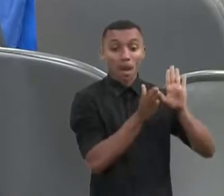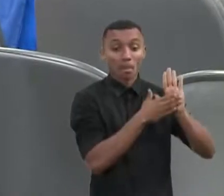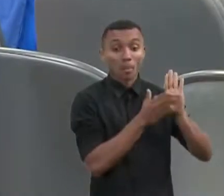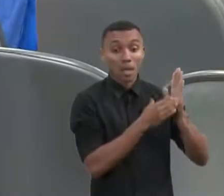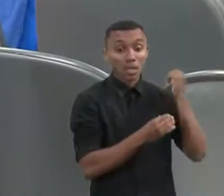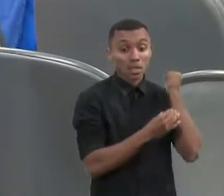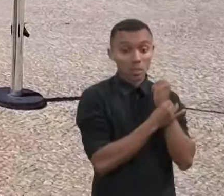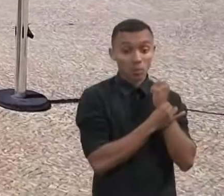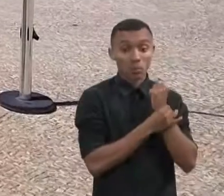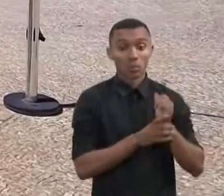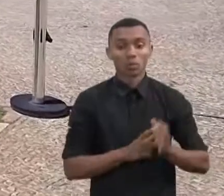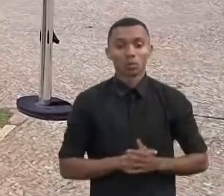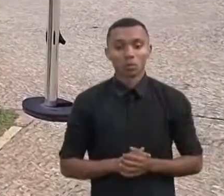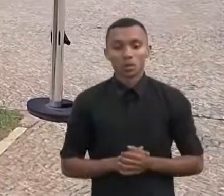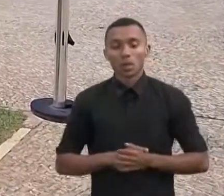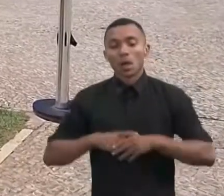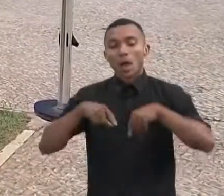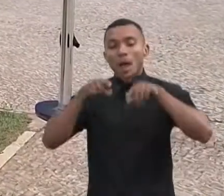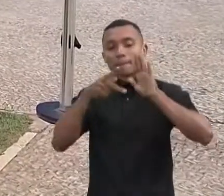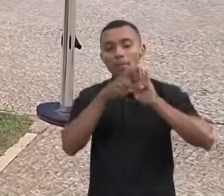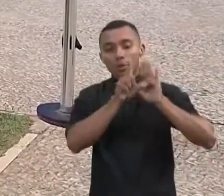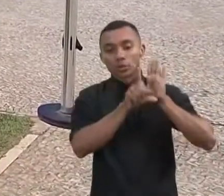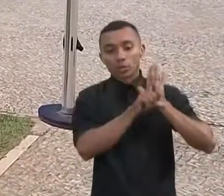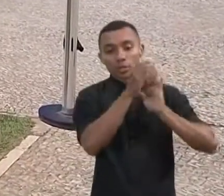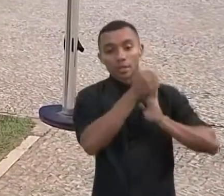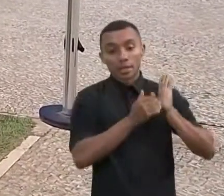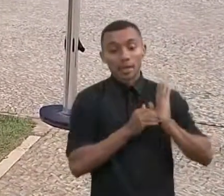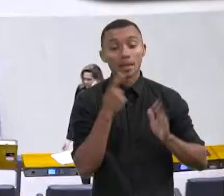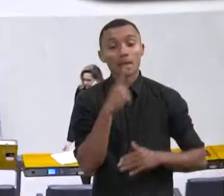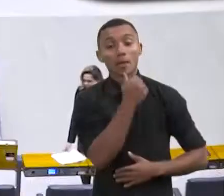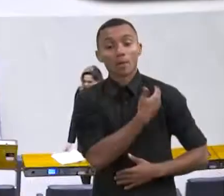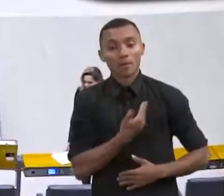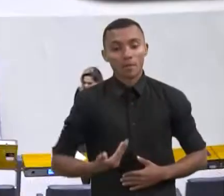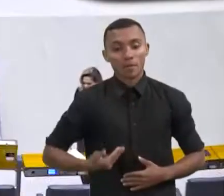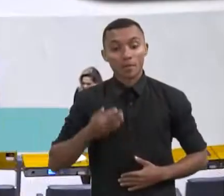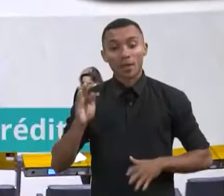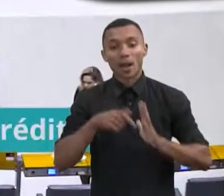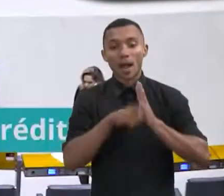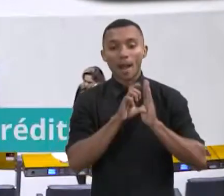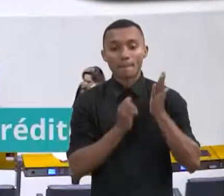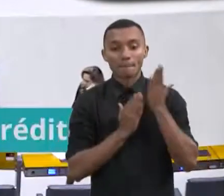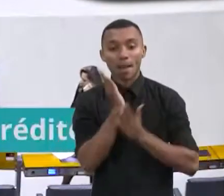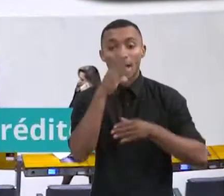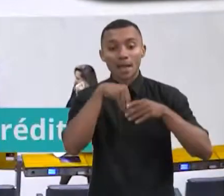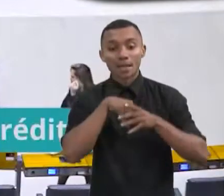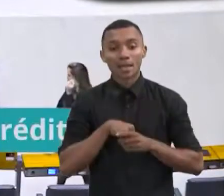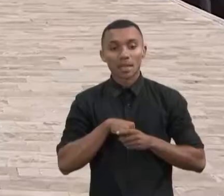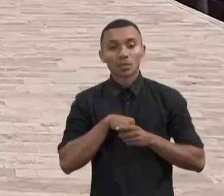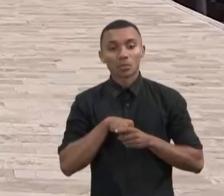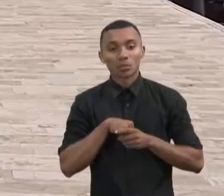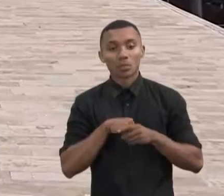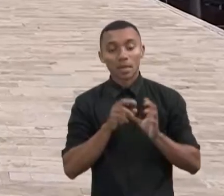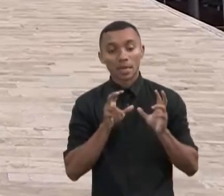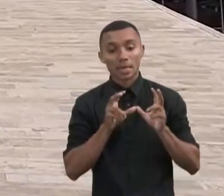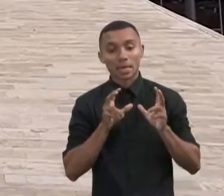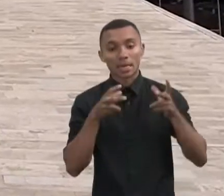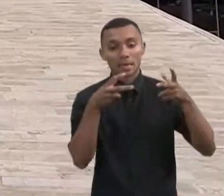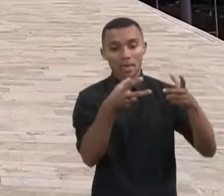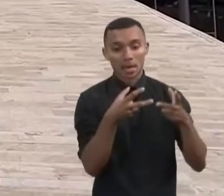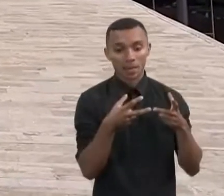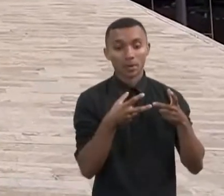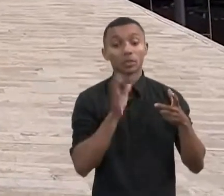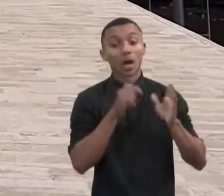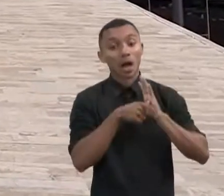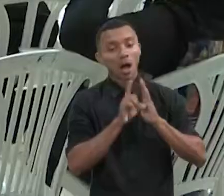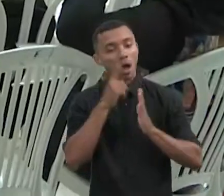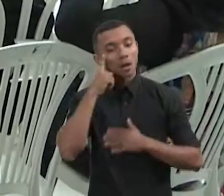próprio financiamento. O projeto de lei enviado pelo governo federal, que foi aprovado na Câmara dos Deputados e agora está sob